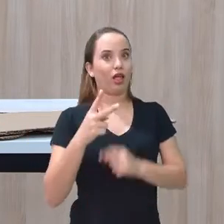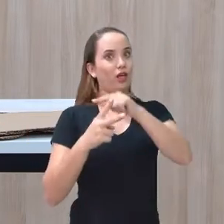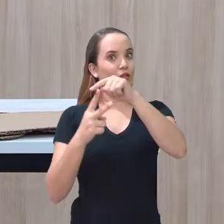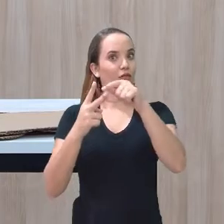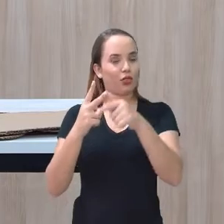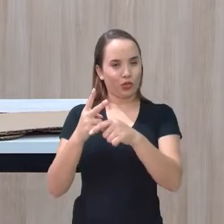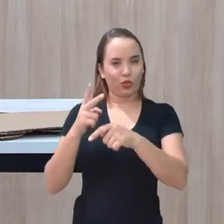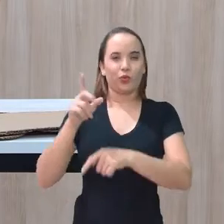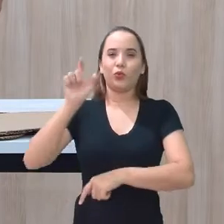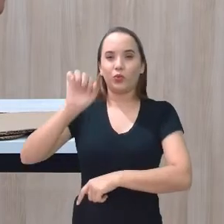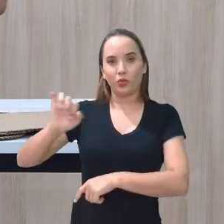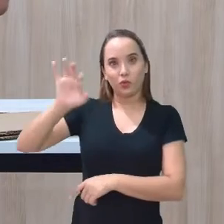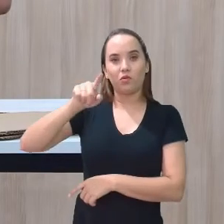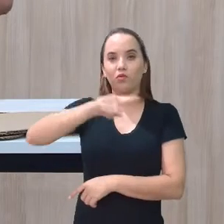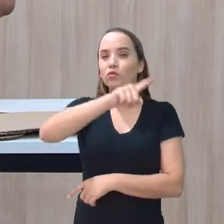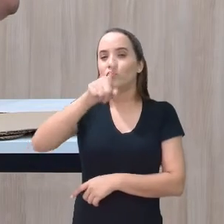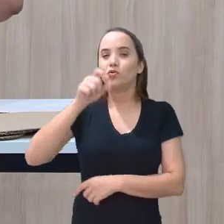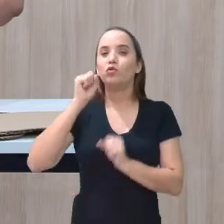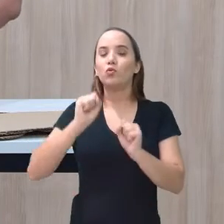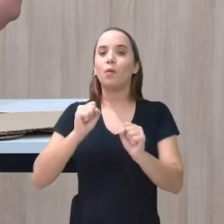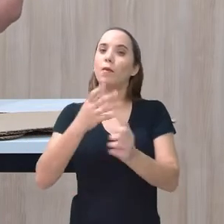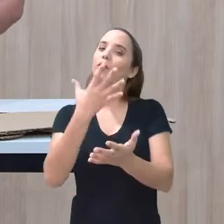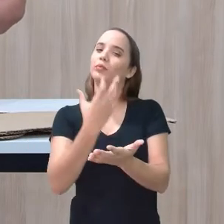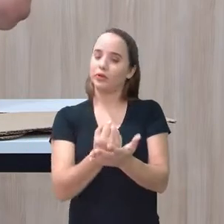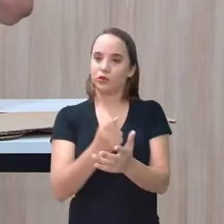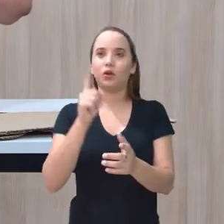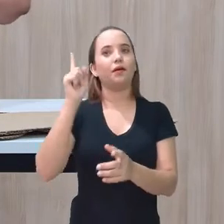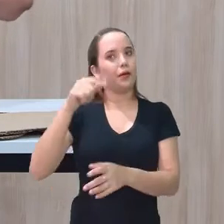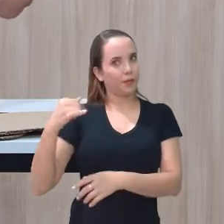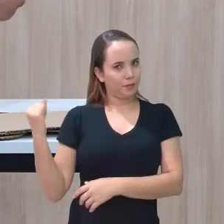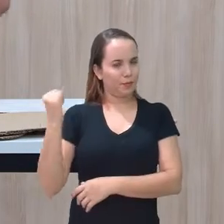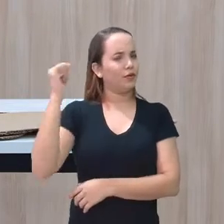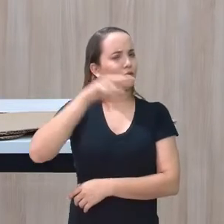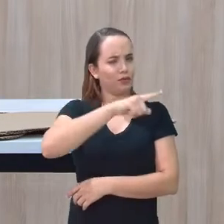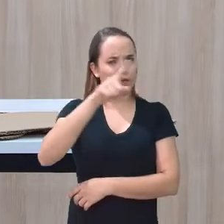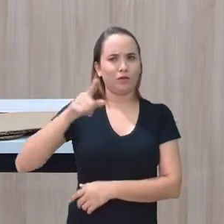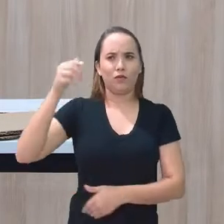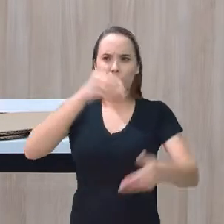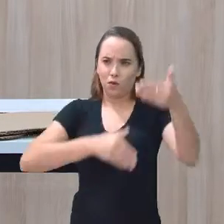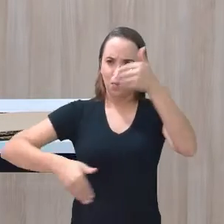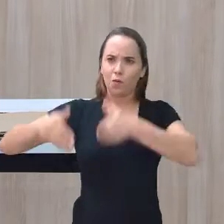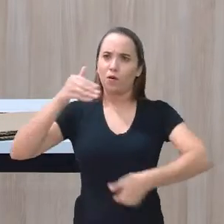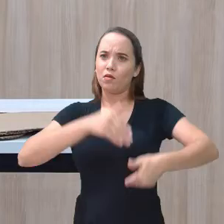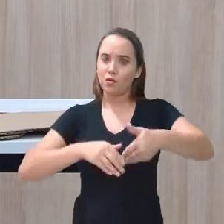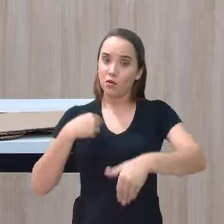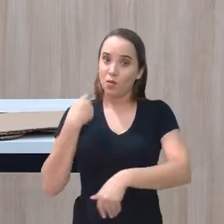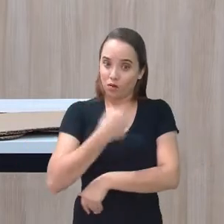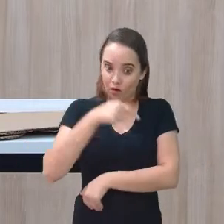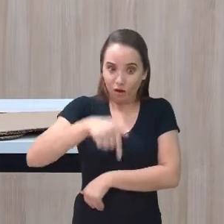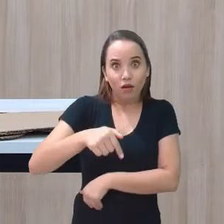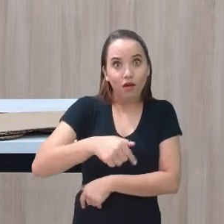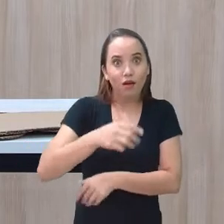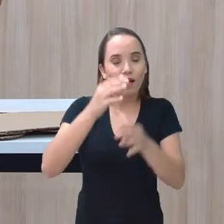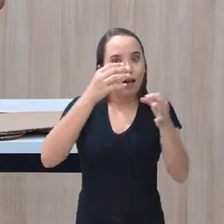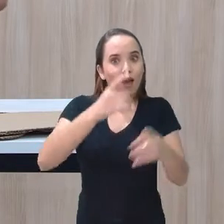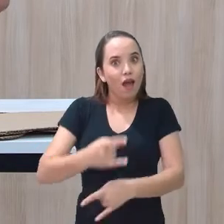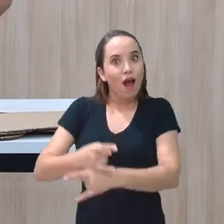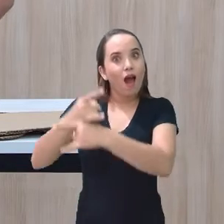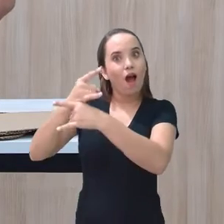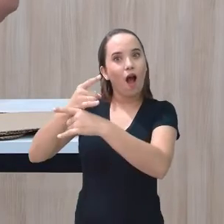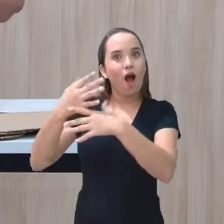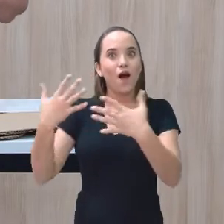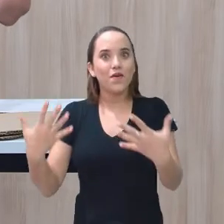para vocês poderem baixar. Então, é muito importante para poder participar da nossa aula ao vivo, gente.